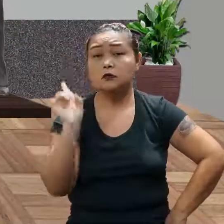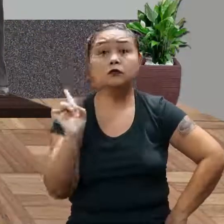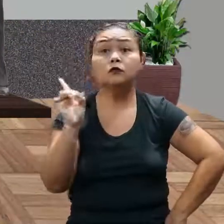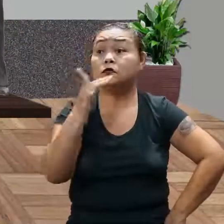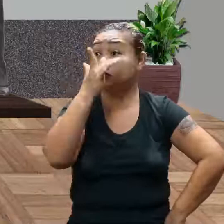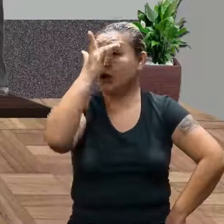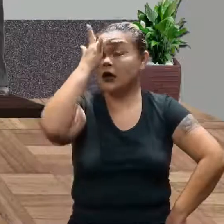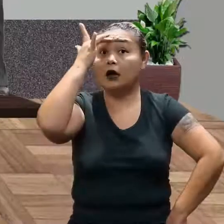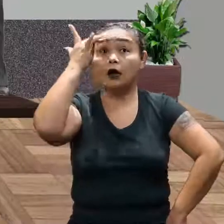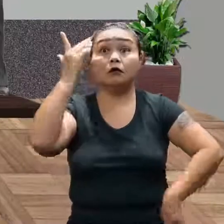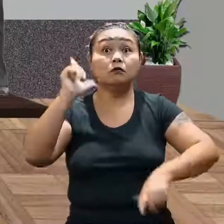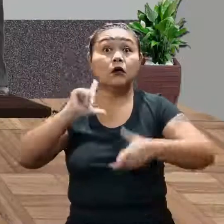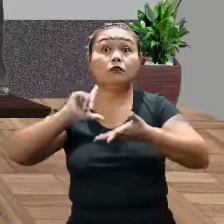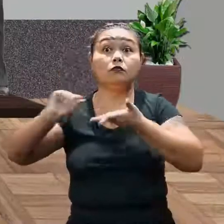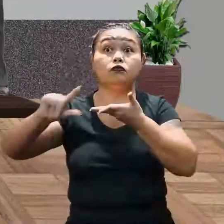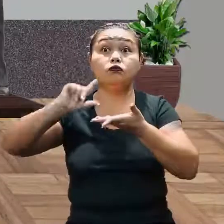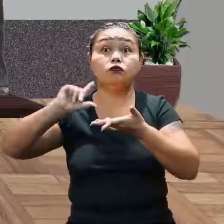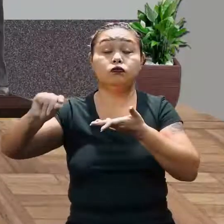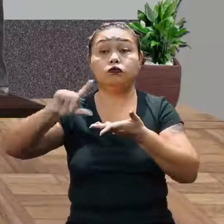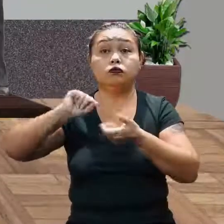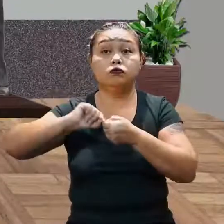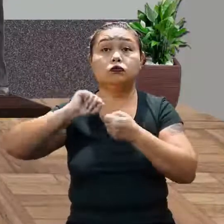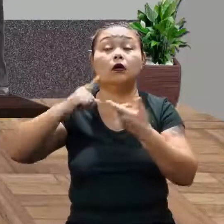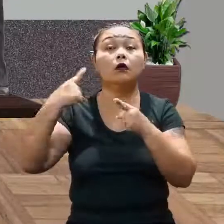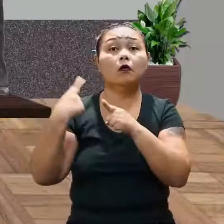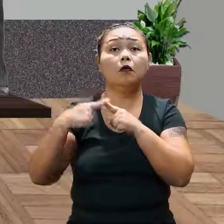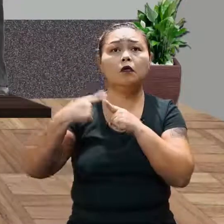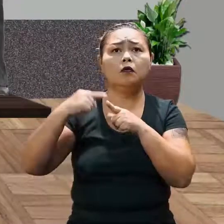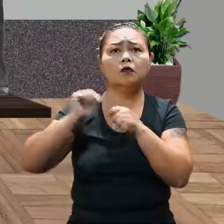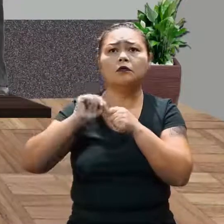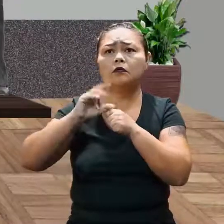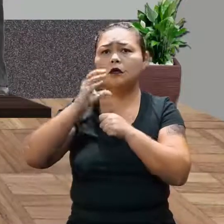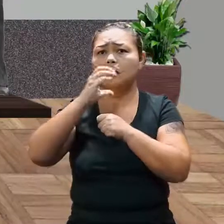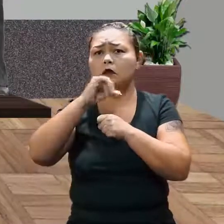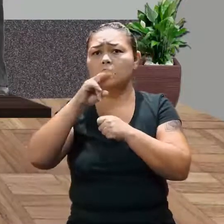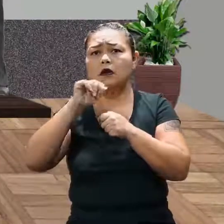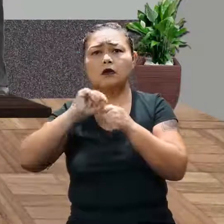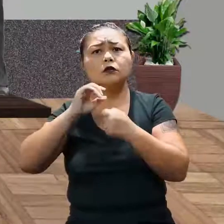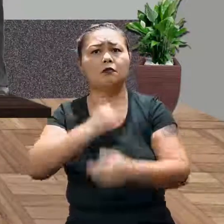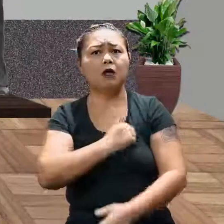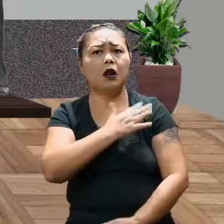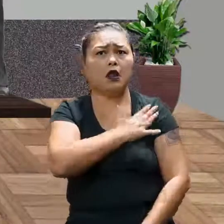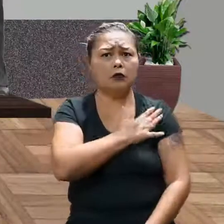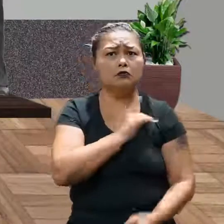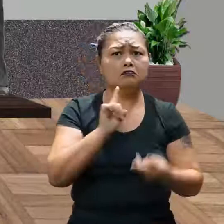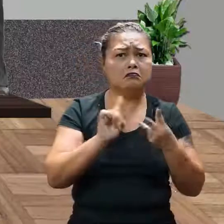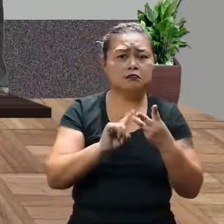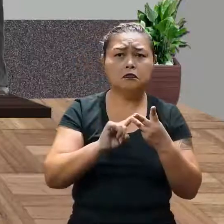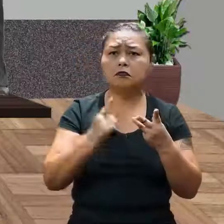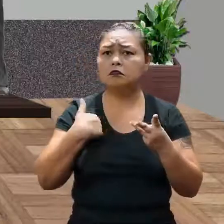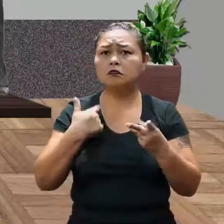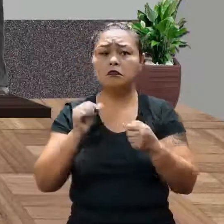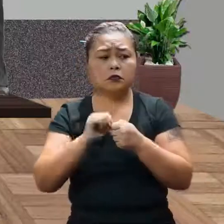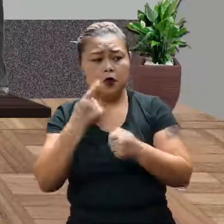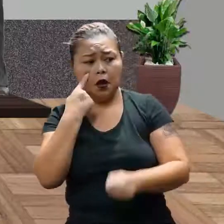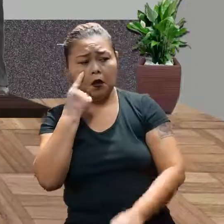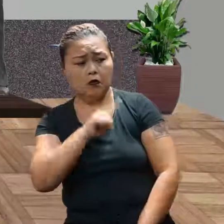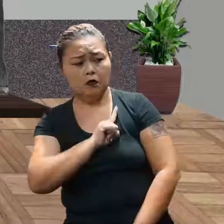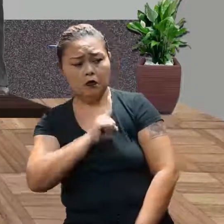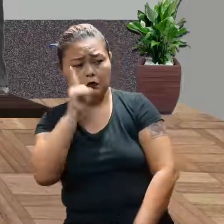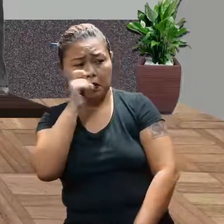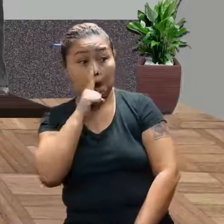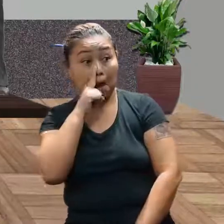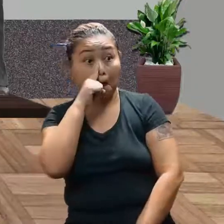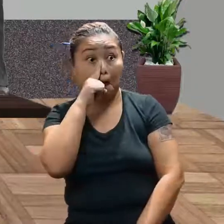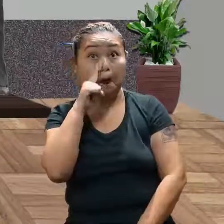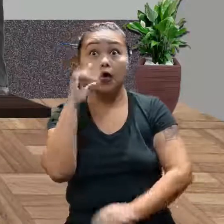que desertavam dessa expedição. Porque existia civis, existia militares. O pessoal, quando via a dificuldade, o perigo que